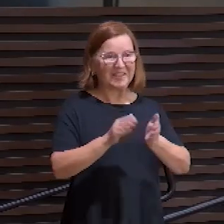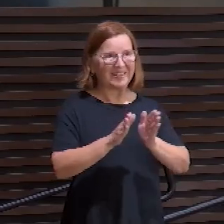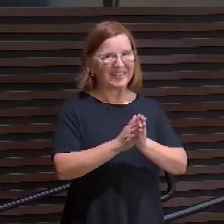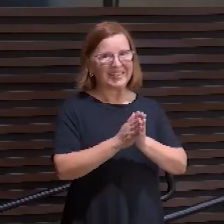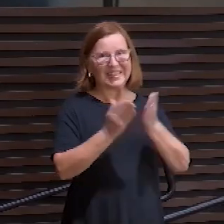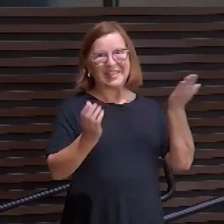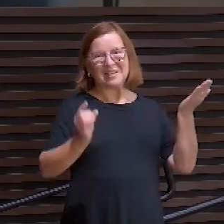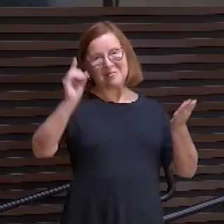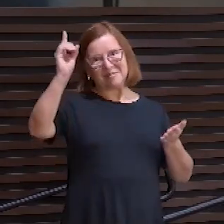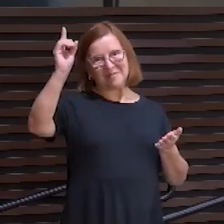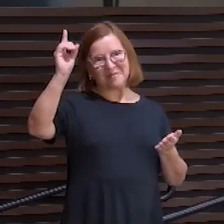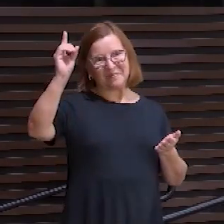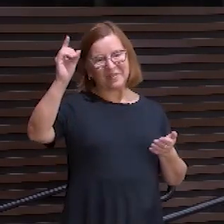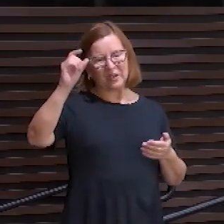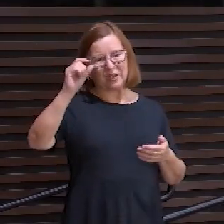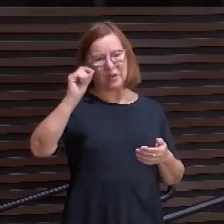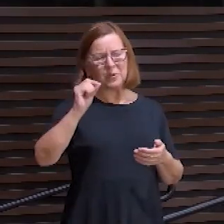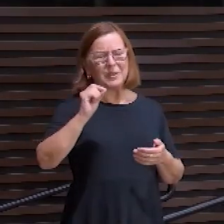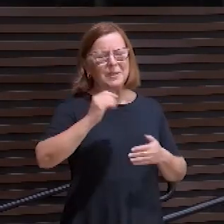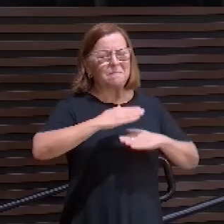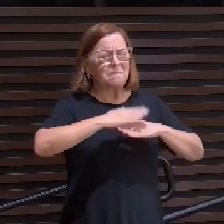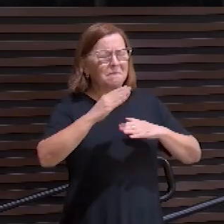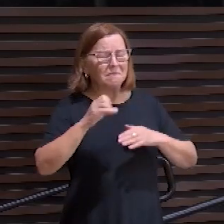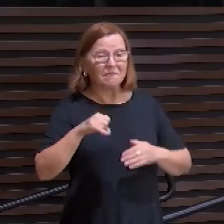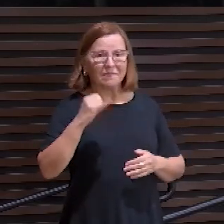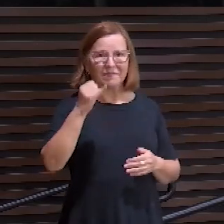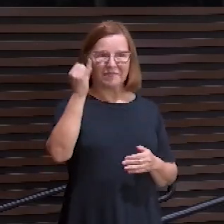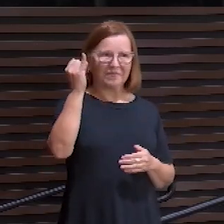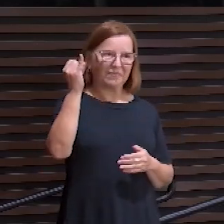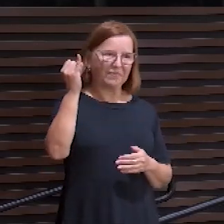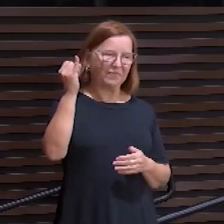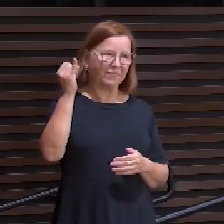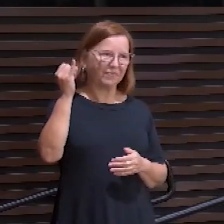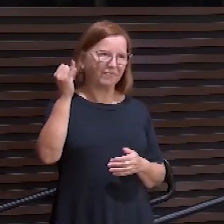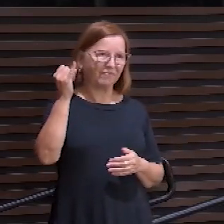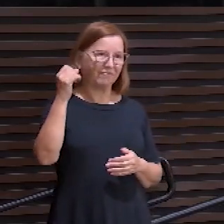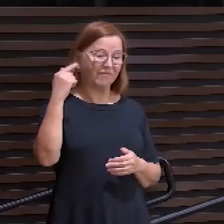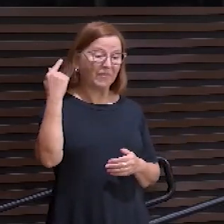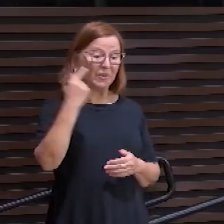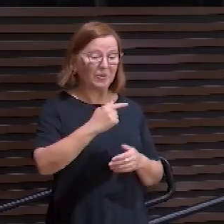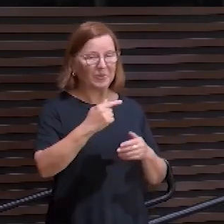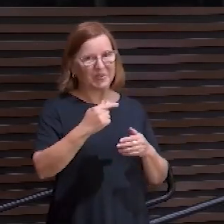O que é mais relevante do que isto?